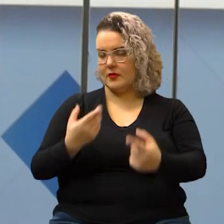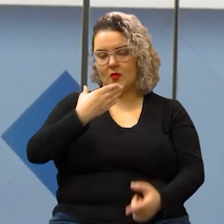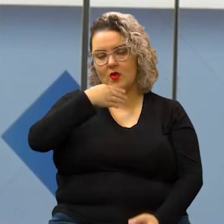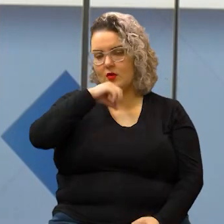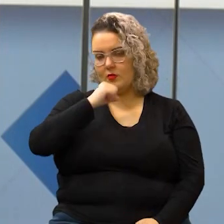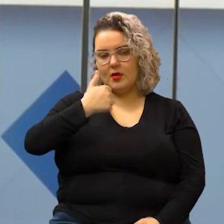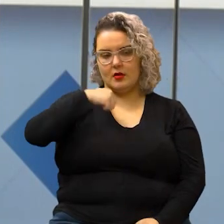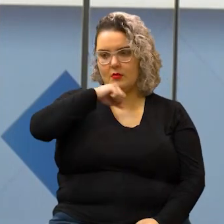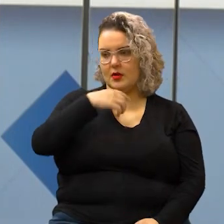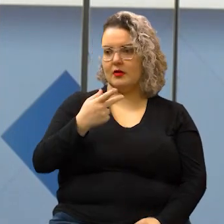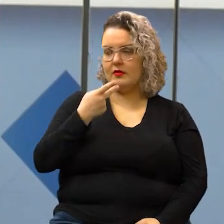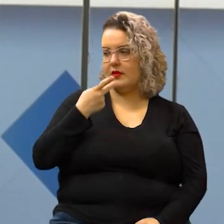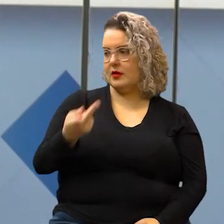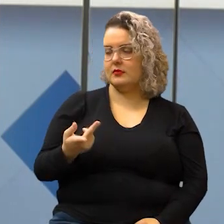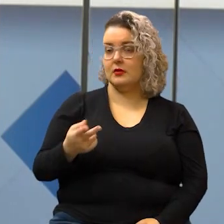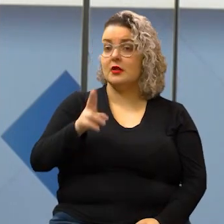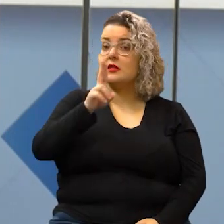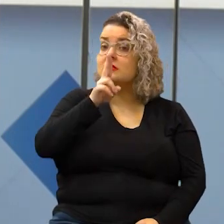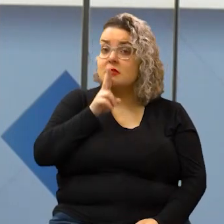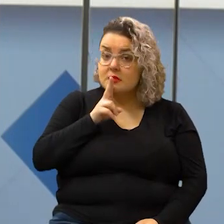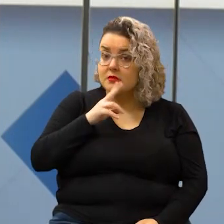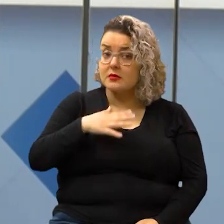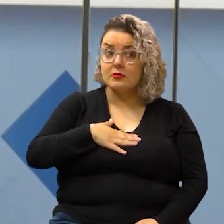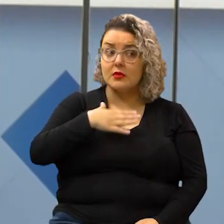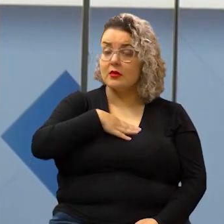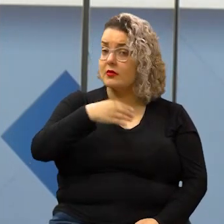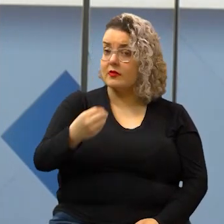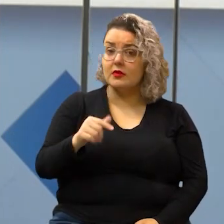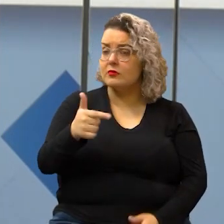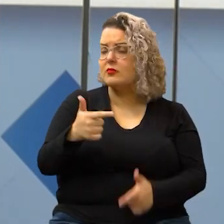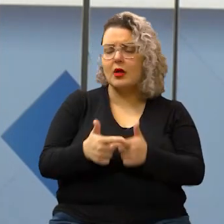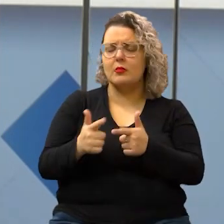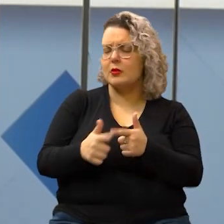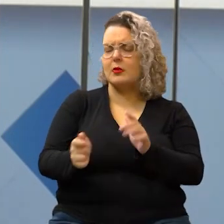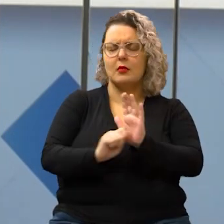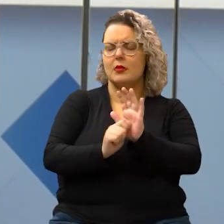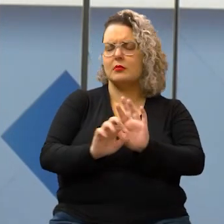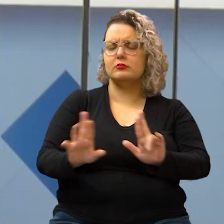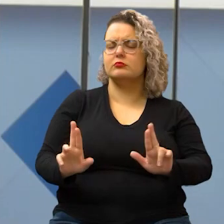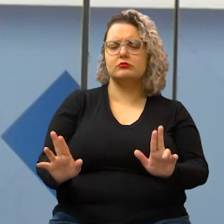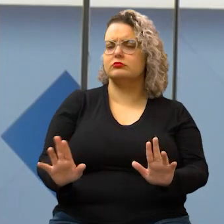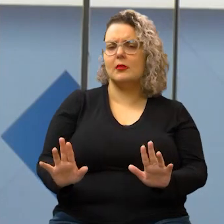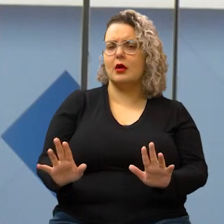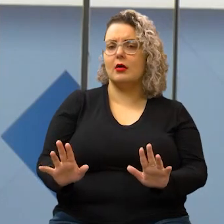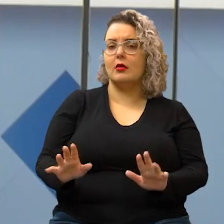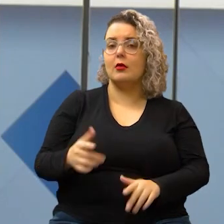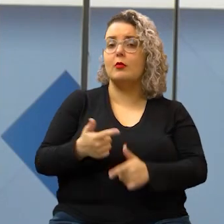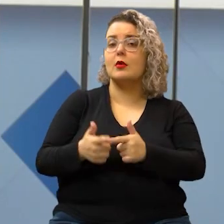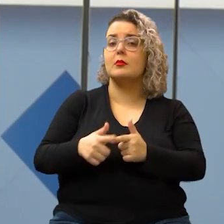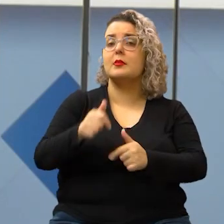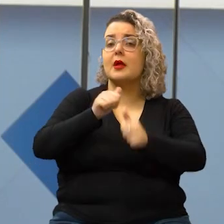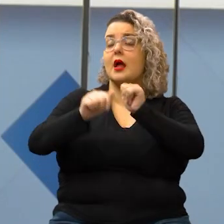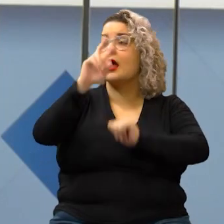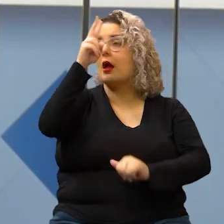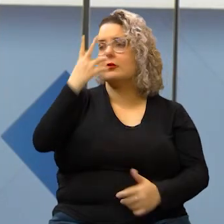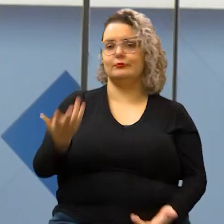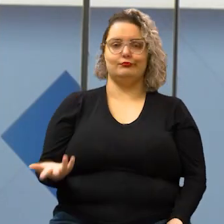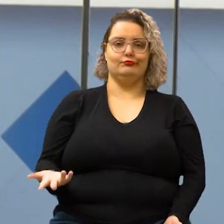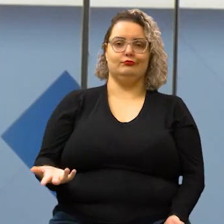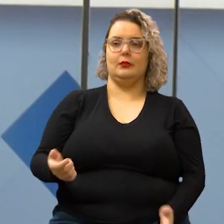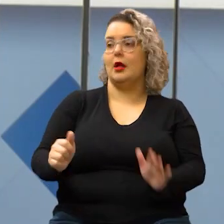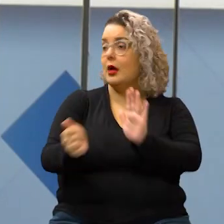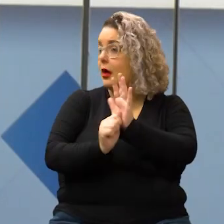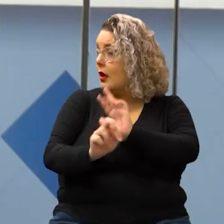pais, algumas mães: Nelson, o meu filho não tem problema com droga. O problema dele é álcool. Ou seja,